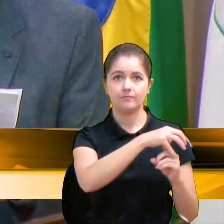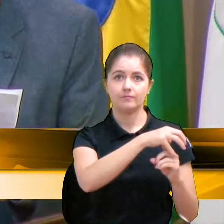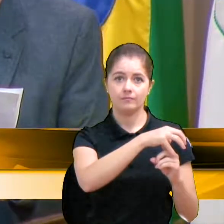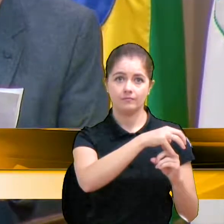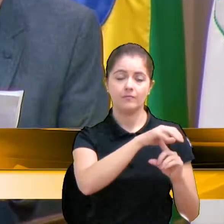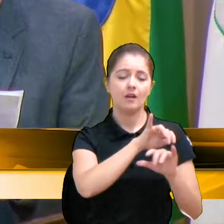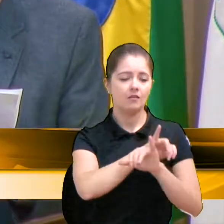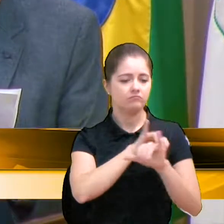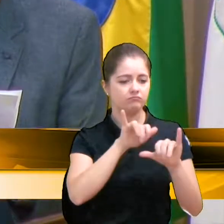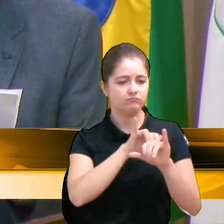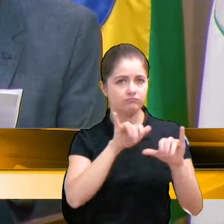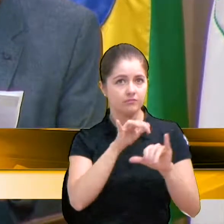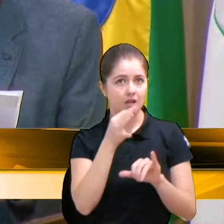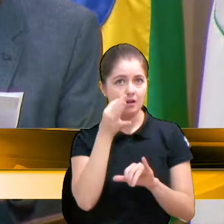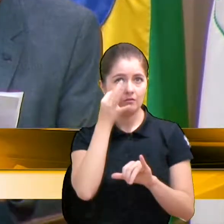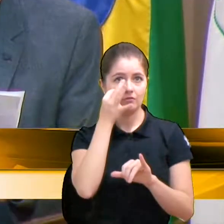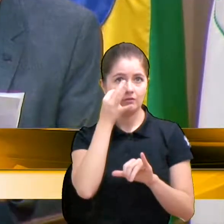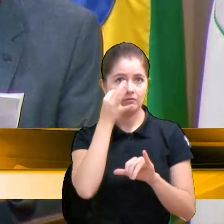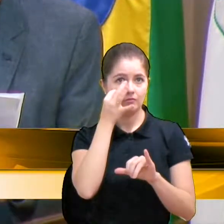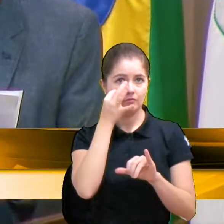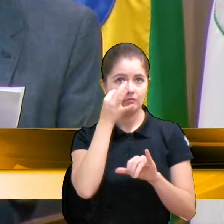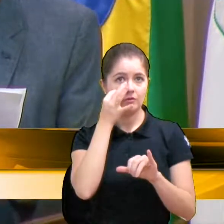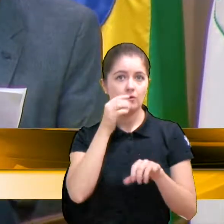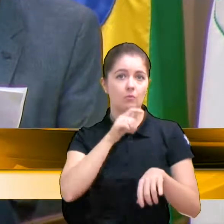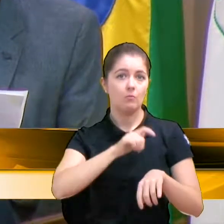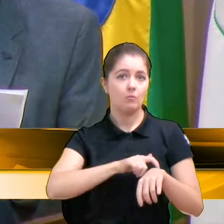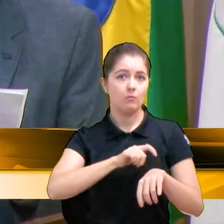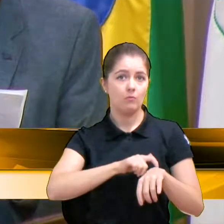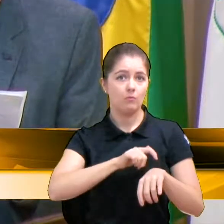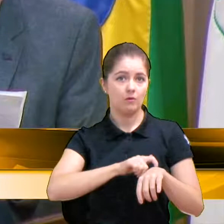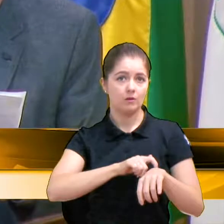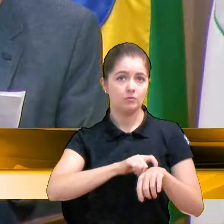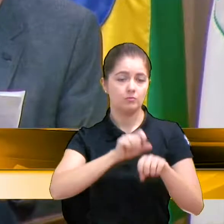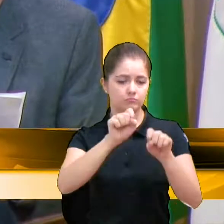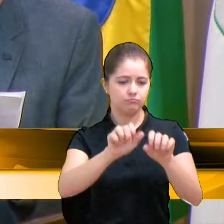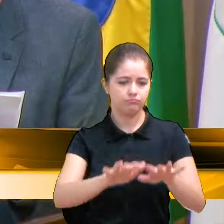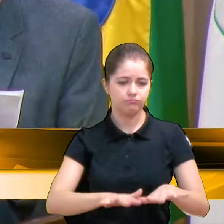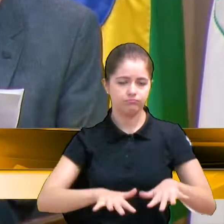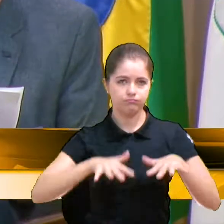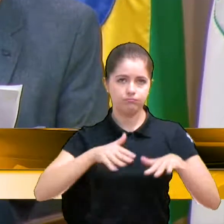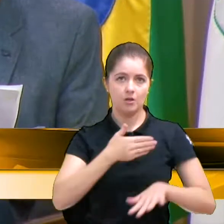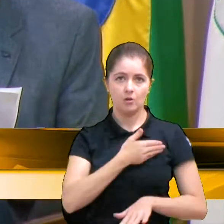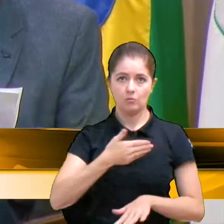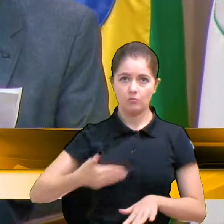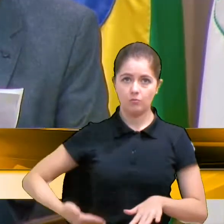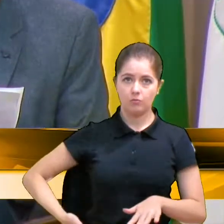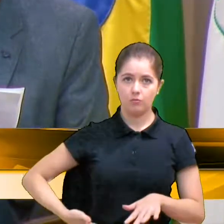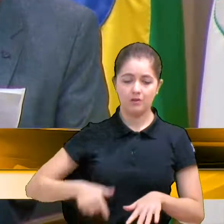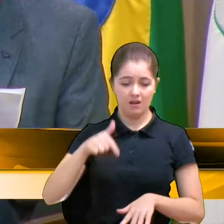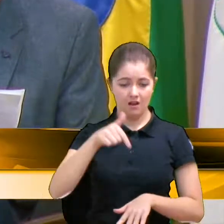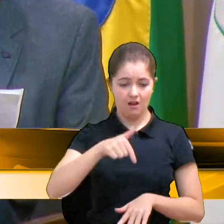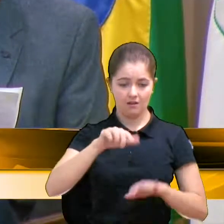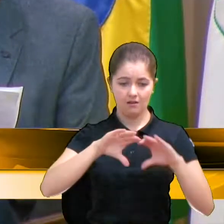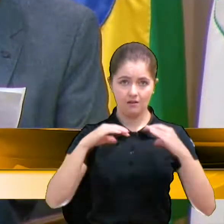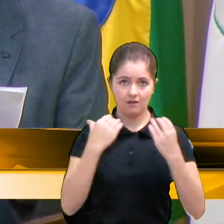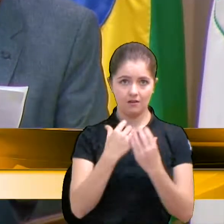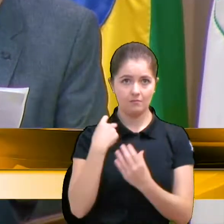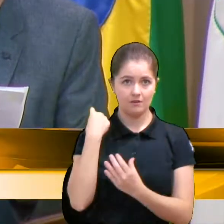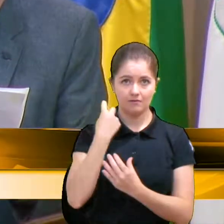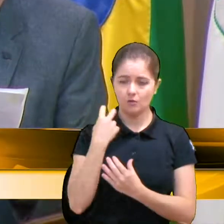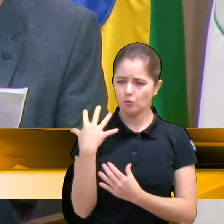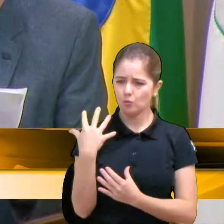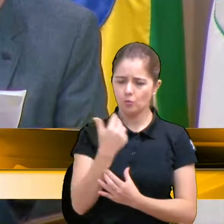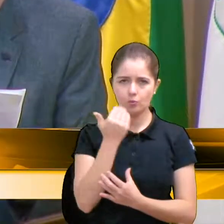vivo a cores durante as audiências públicas realizadas nesta casa, todo mundo entendeu, menos